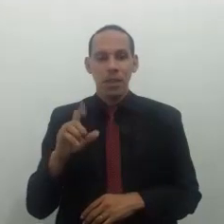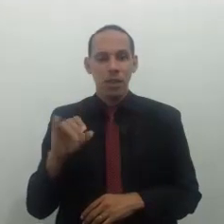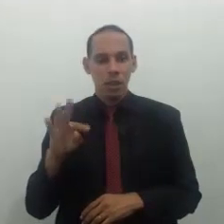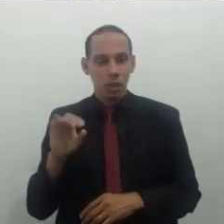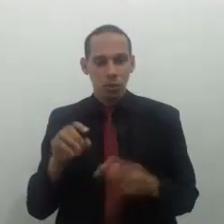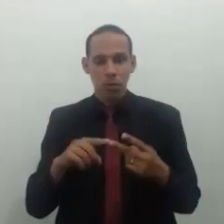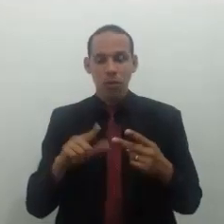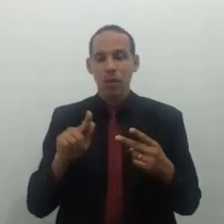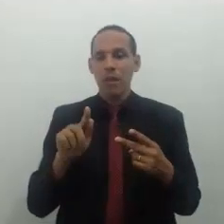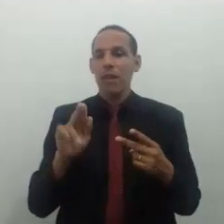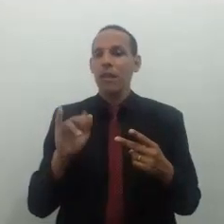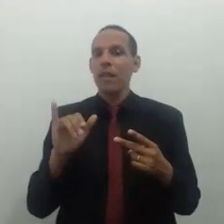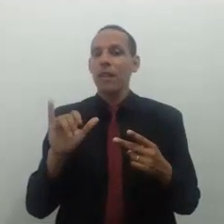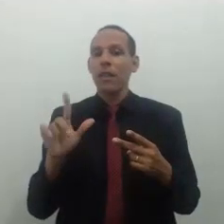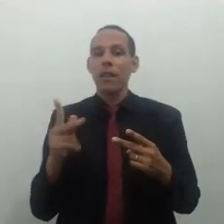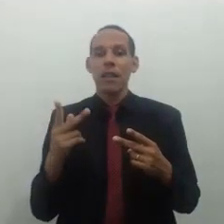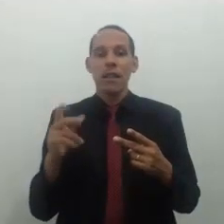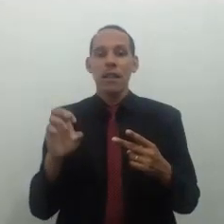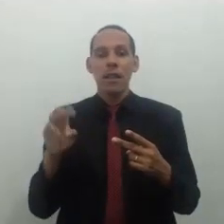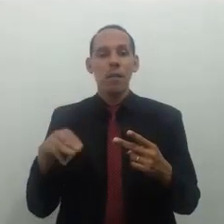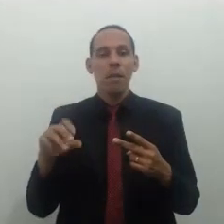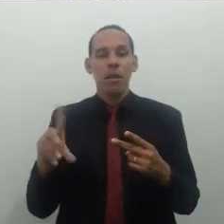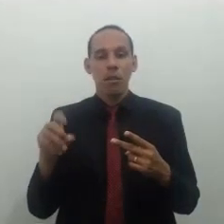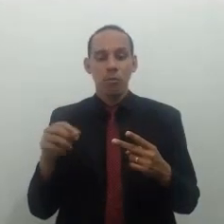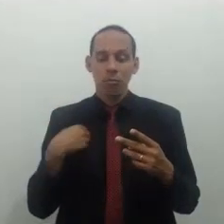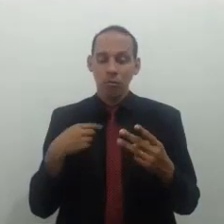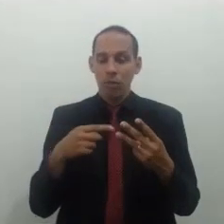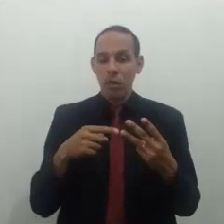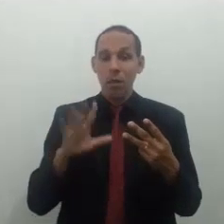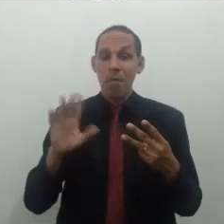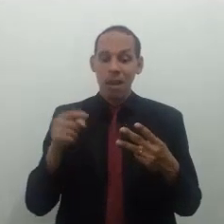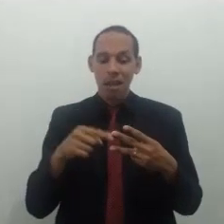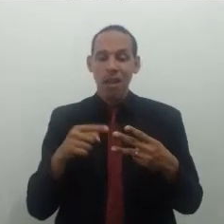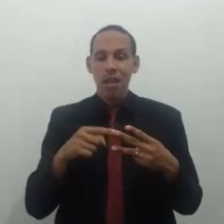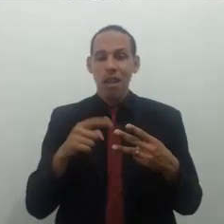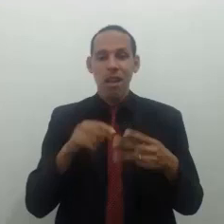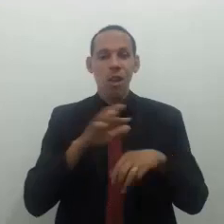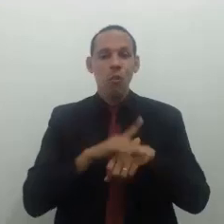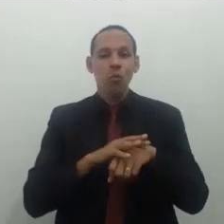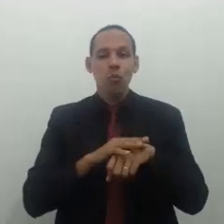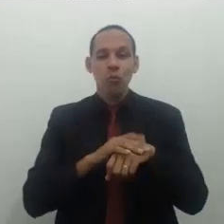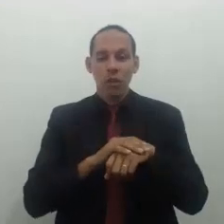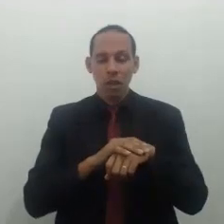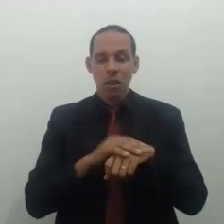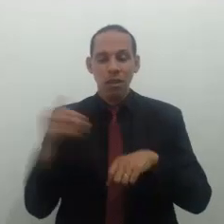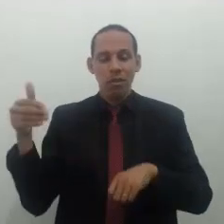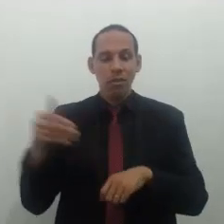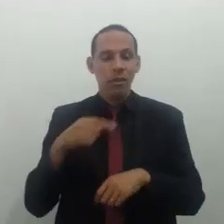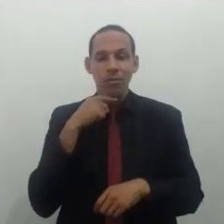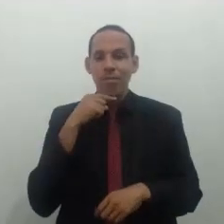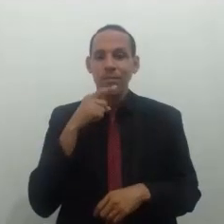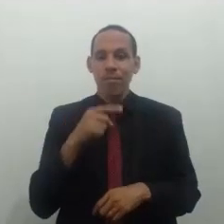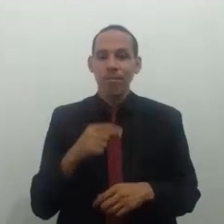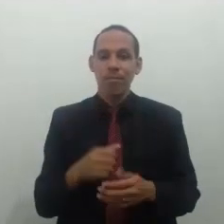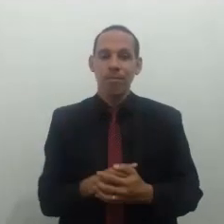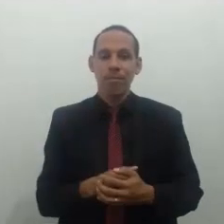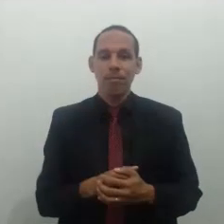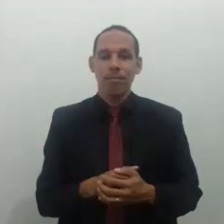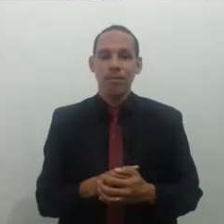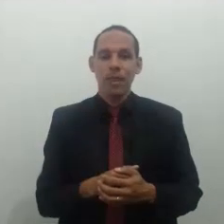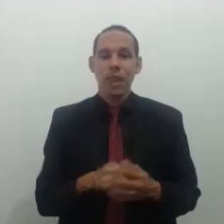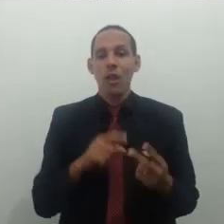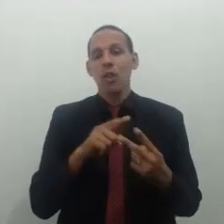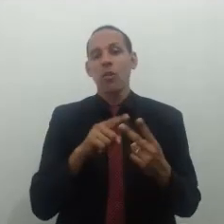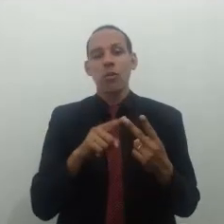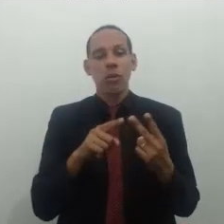hoje pela manhã comunicou que amanheceu doente não tem condição de comparecer e só com dois membros